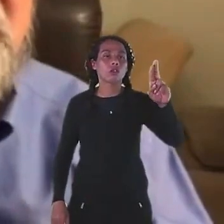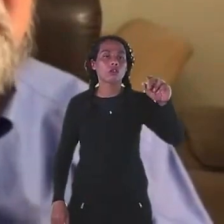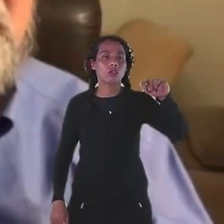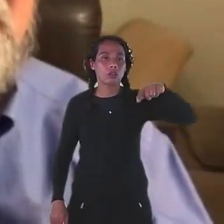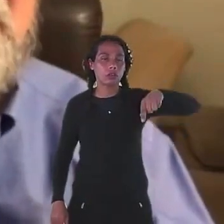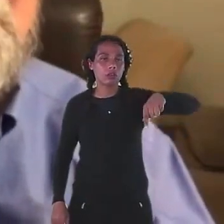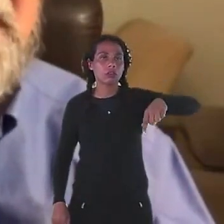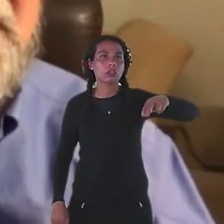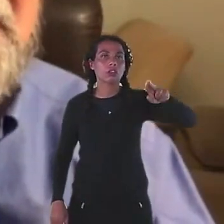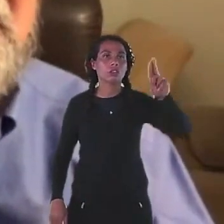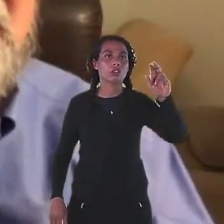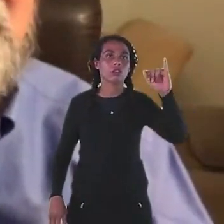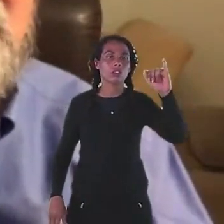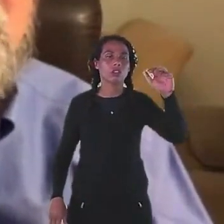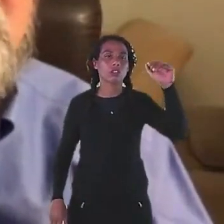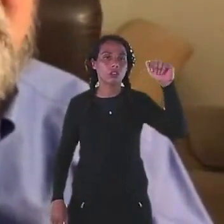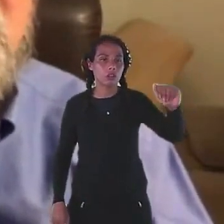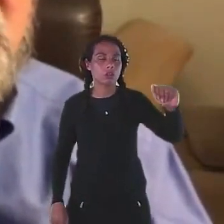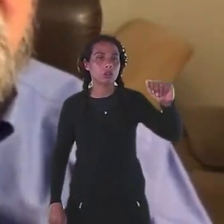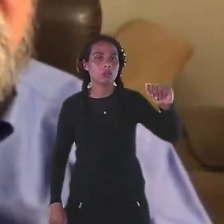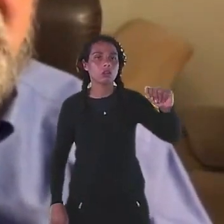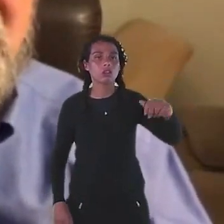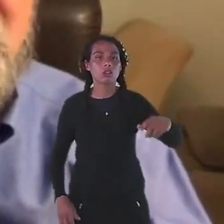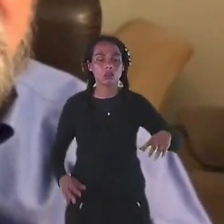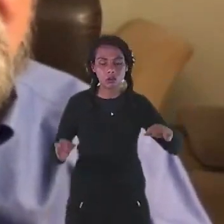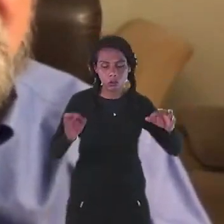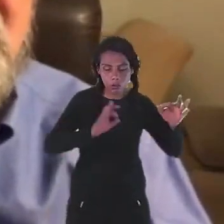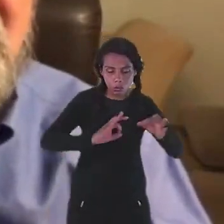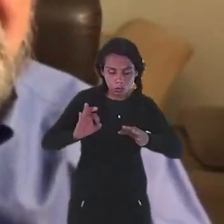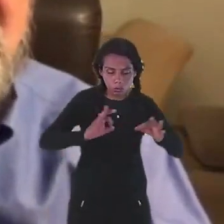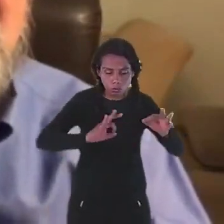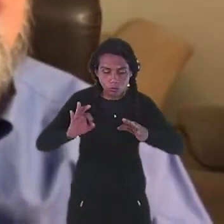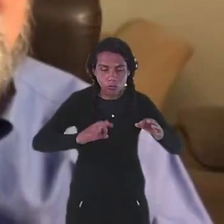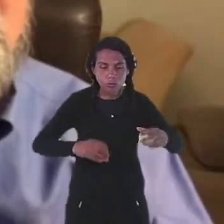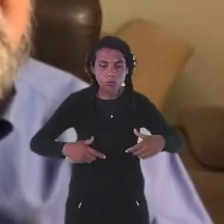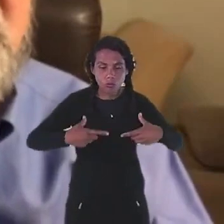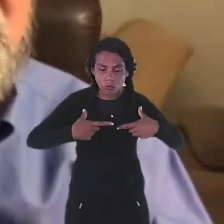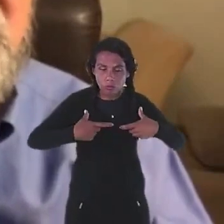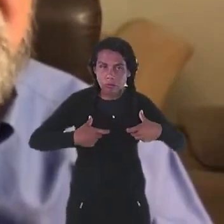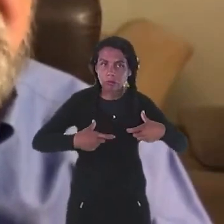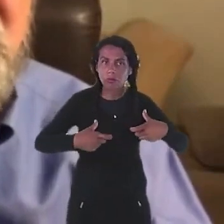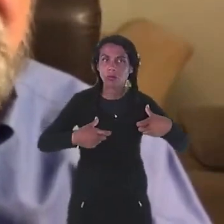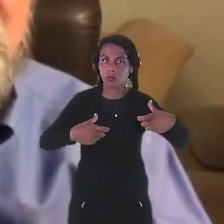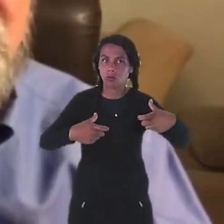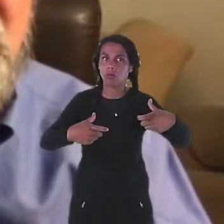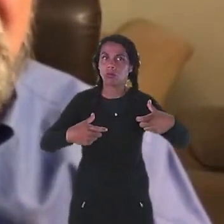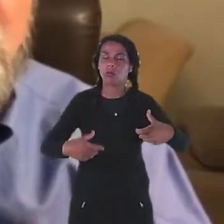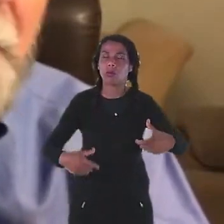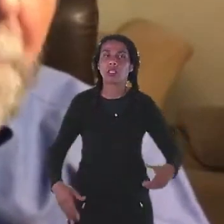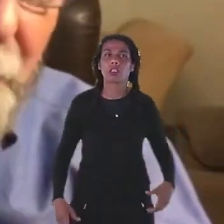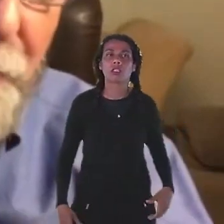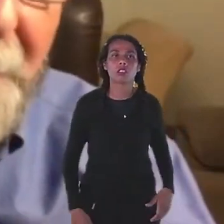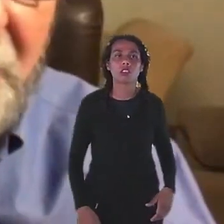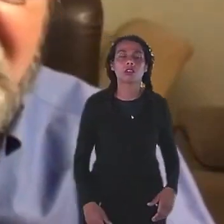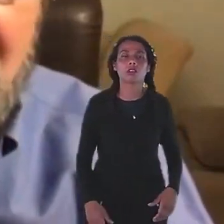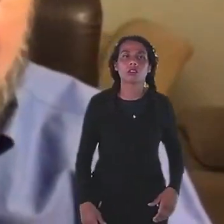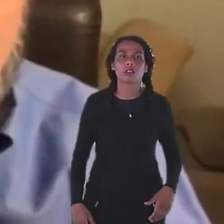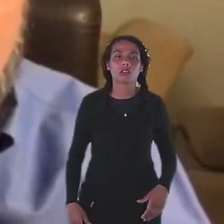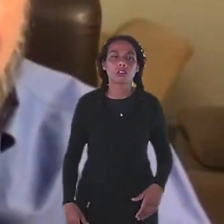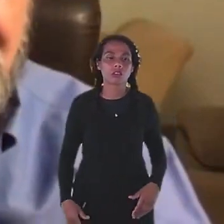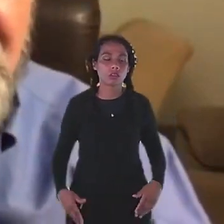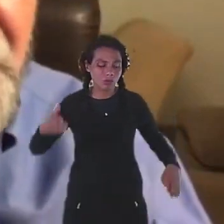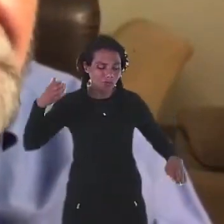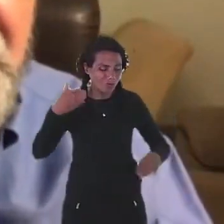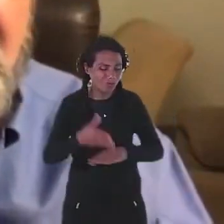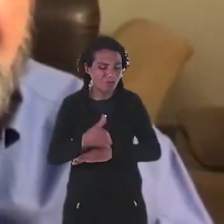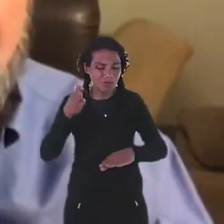que era o subsecretário da Marinha naquela época, e cometeu o erro fatal de mandar os britânicos invadirem a Turquia, né? O Império Otomano naquela